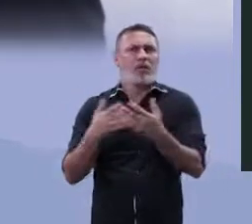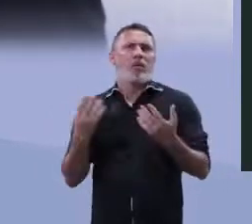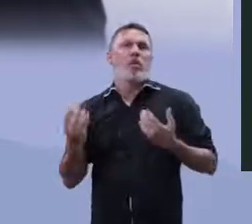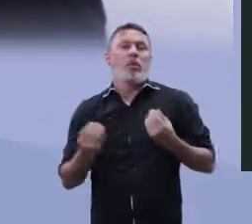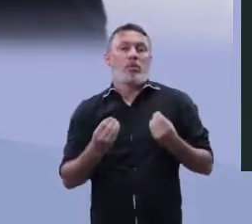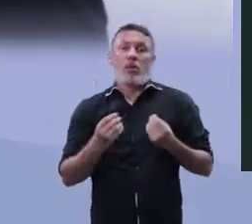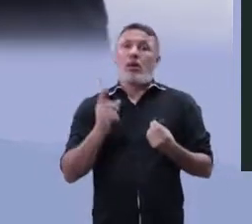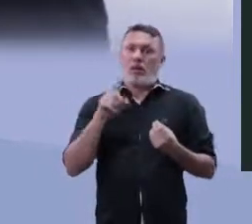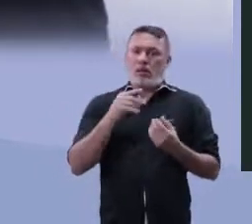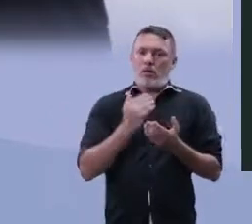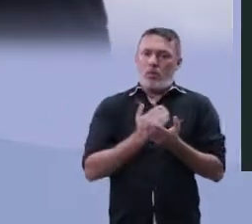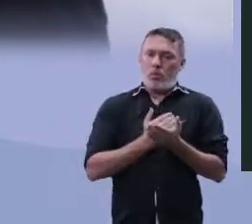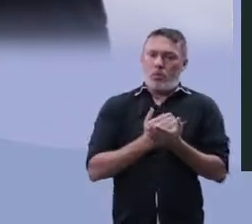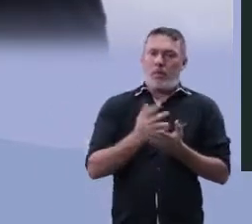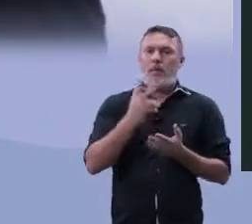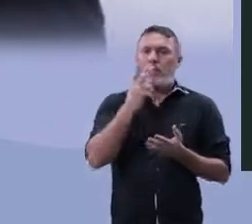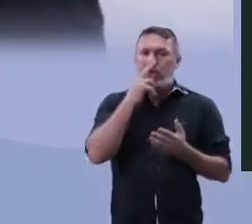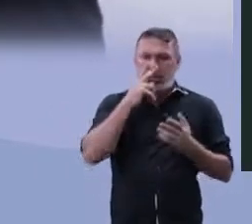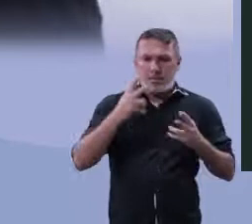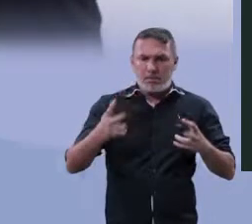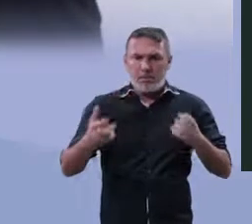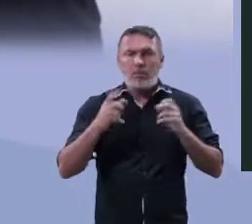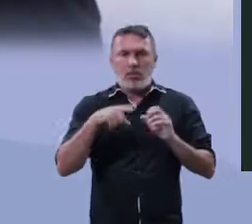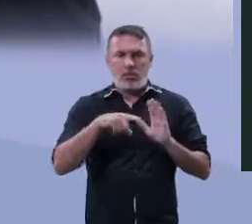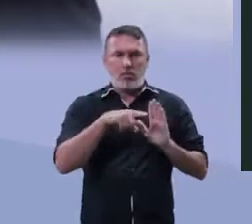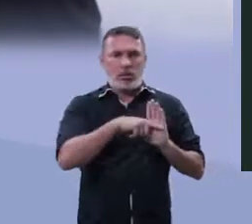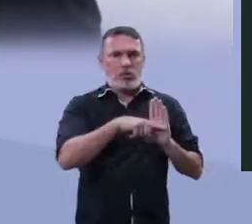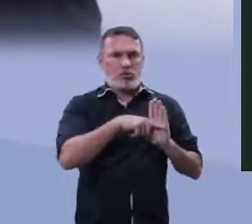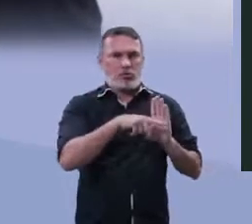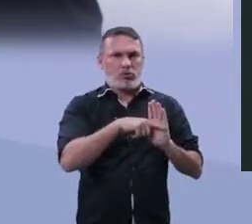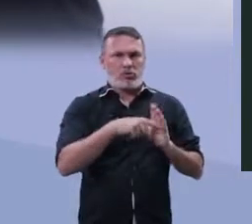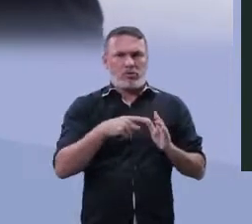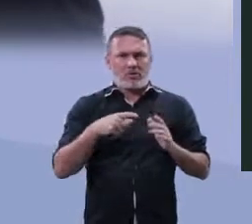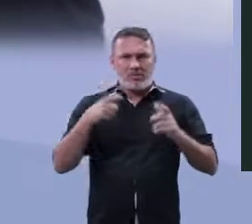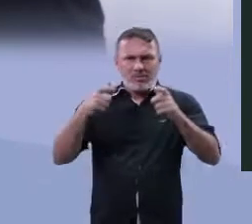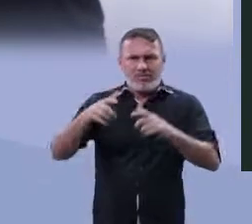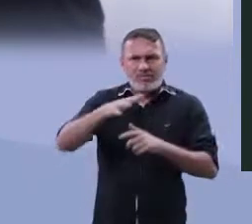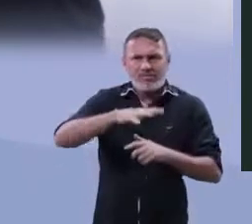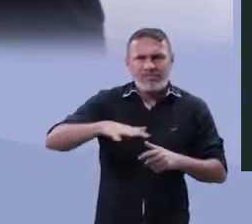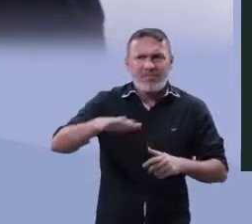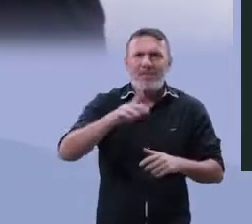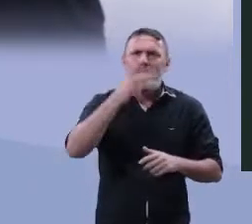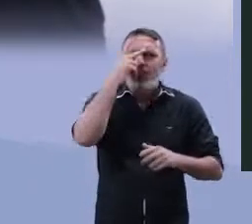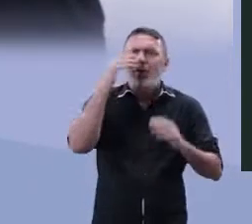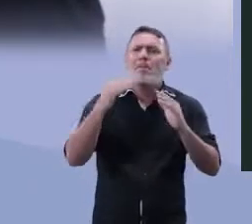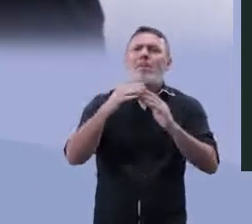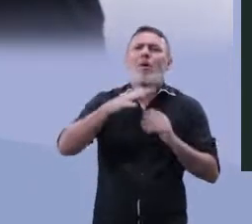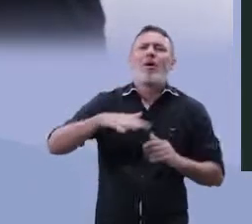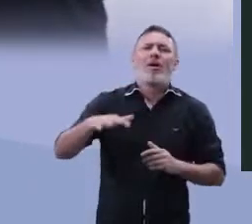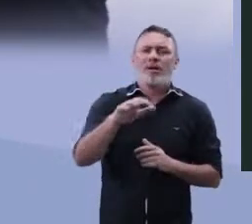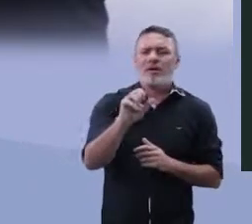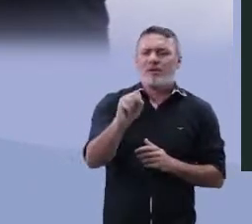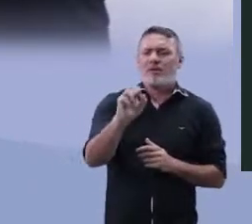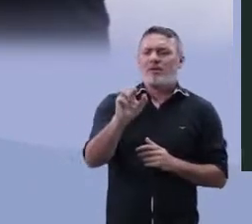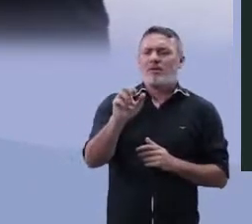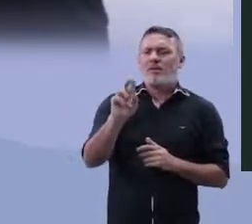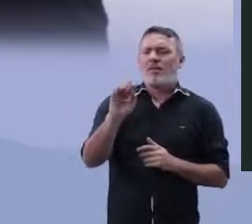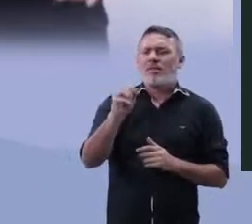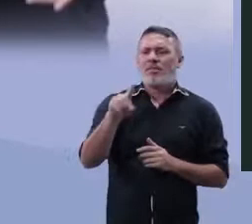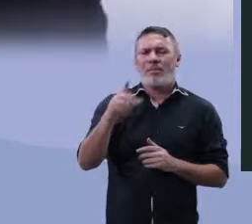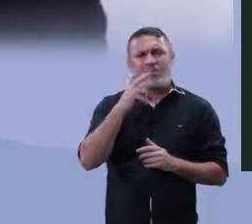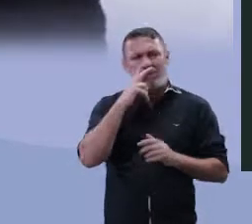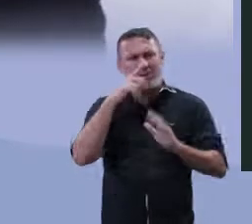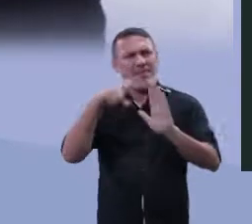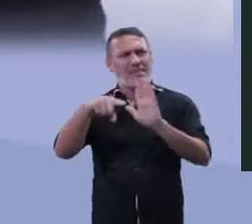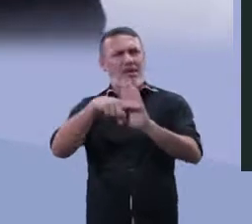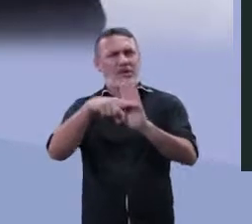o impacto que ele tem, inicialmente, é um impacto negativo. A percepção dele é negativa em relação ao chamado sertanejo. Quem é esse sertanejo? Quem é esse